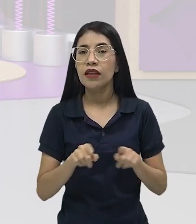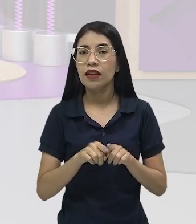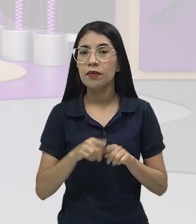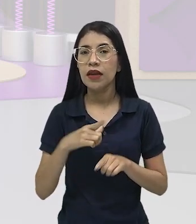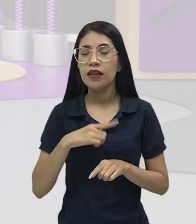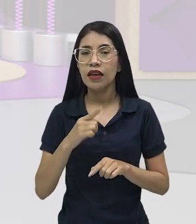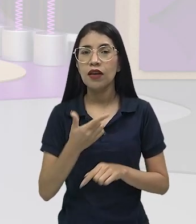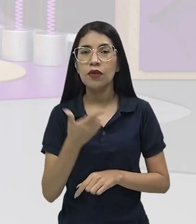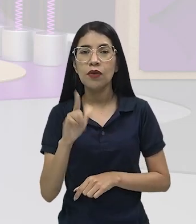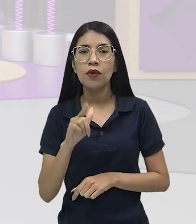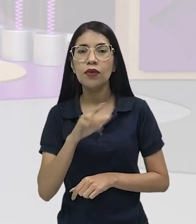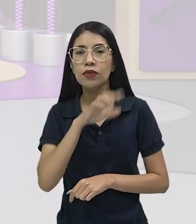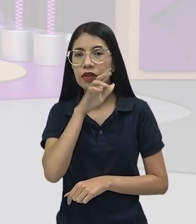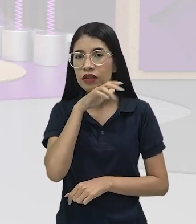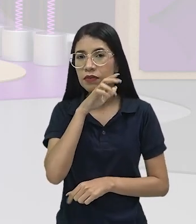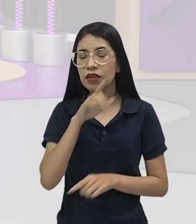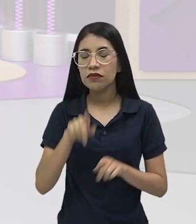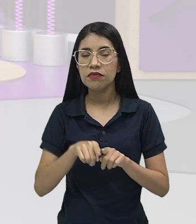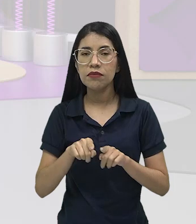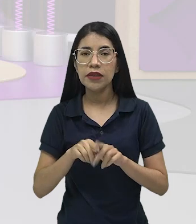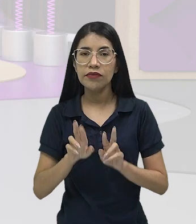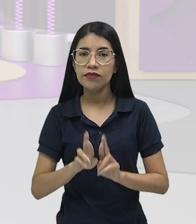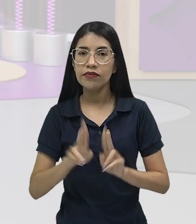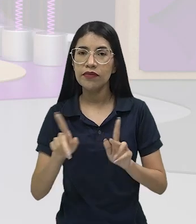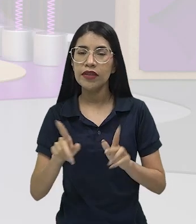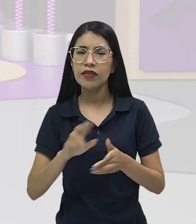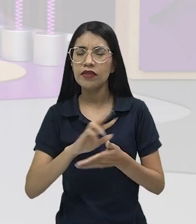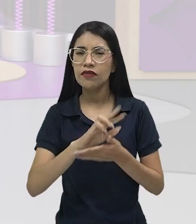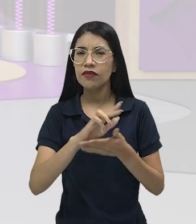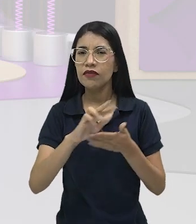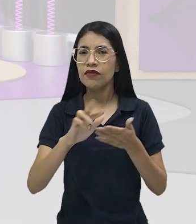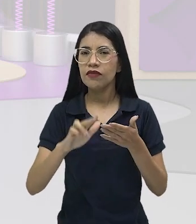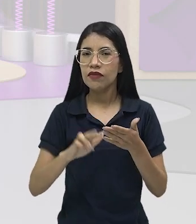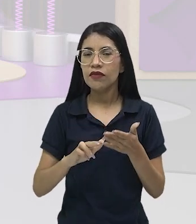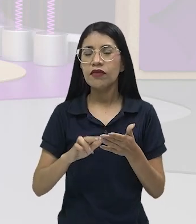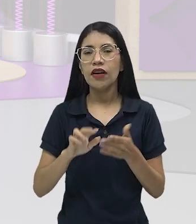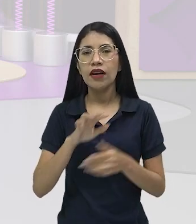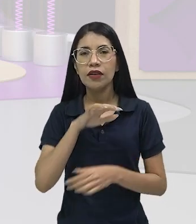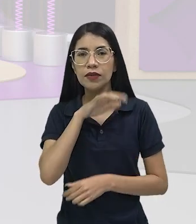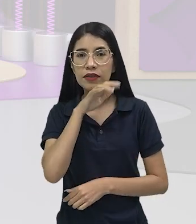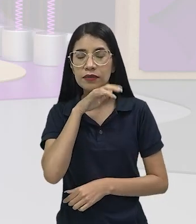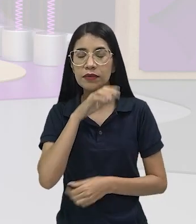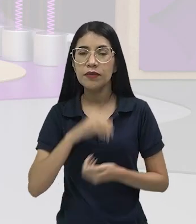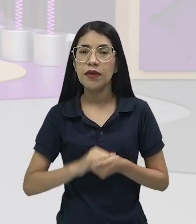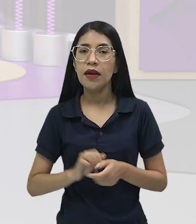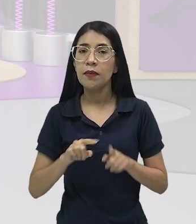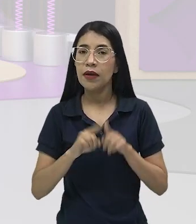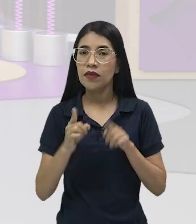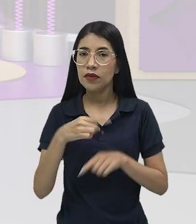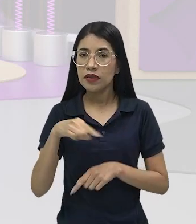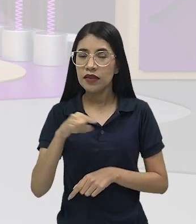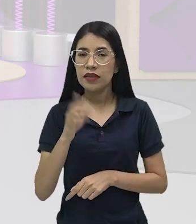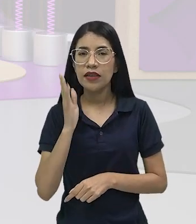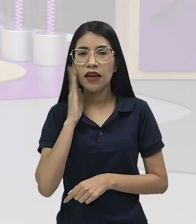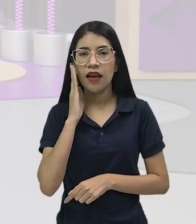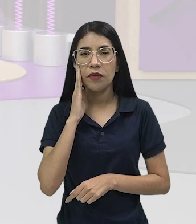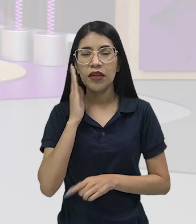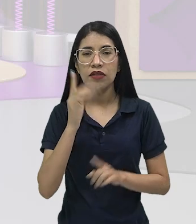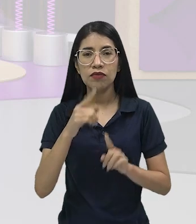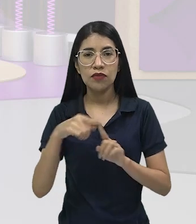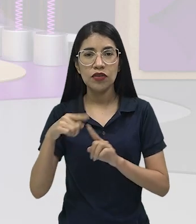ali mais dois animais, então nós estamos vendo diversos animais. Você sabia que esses animais